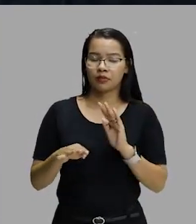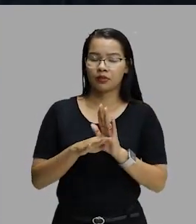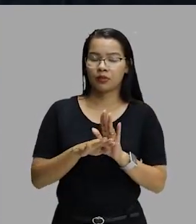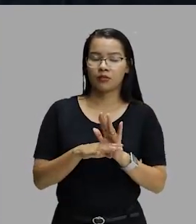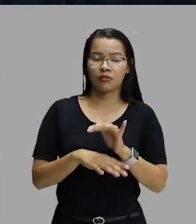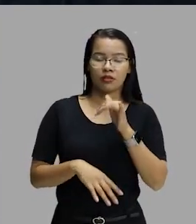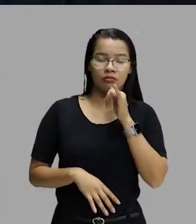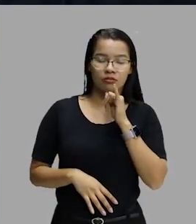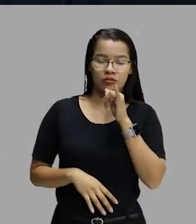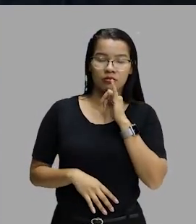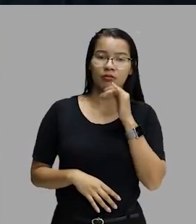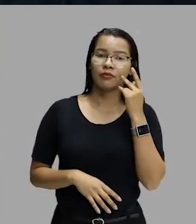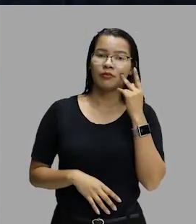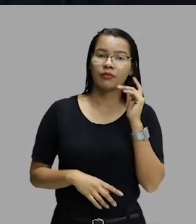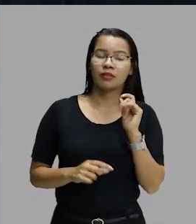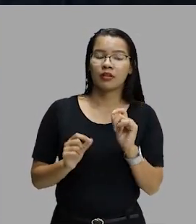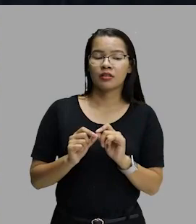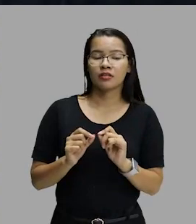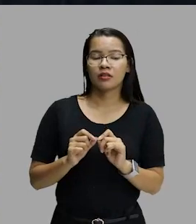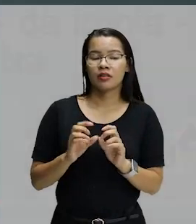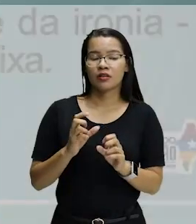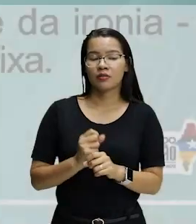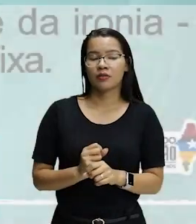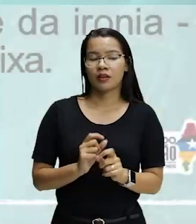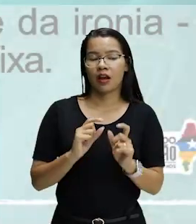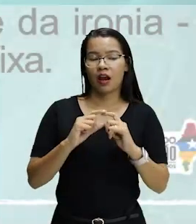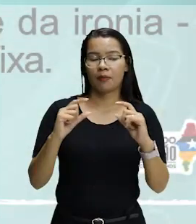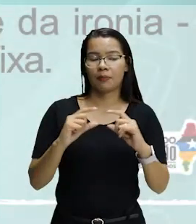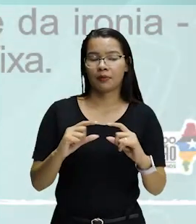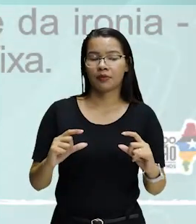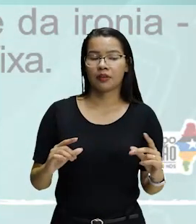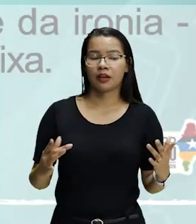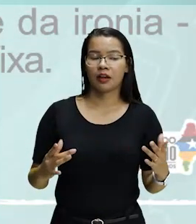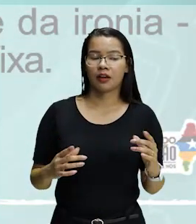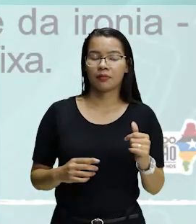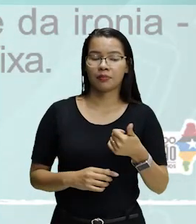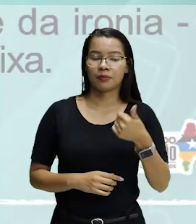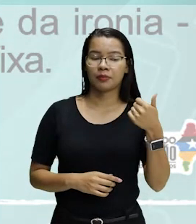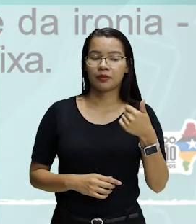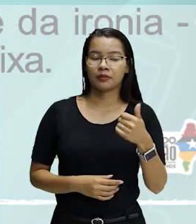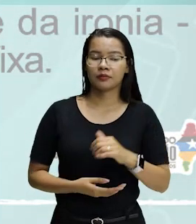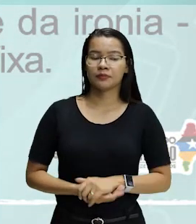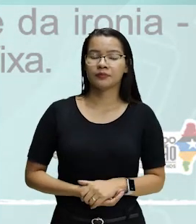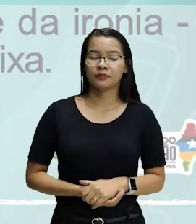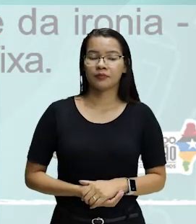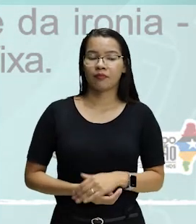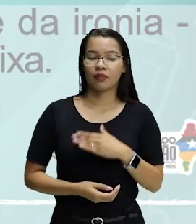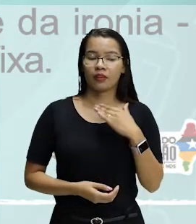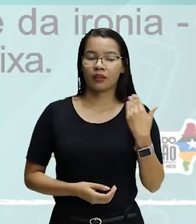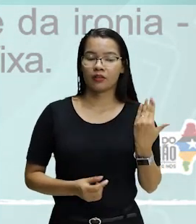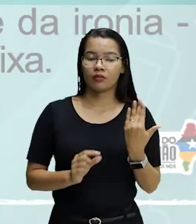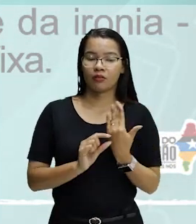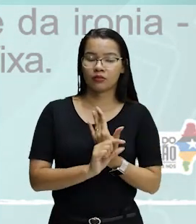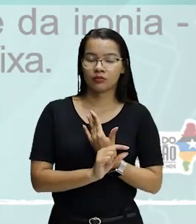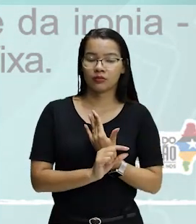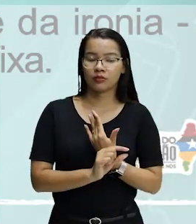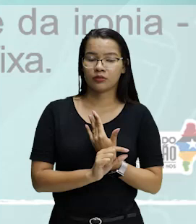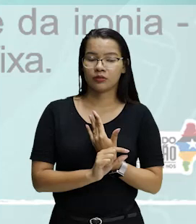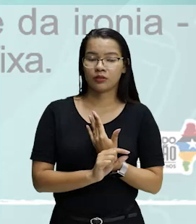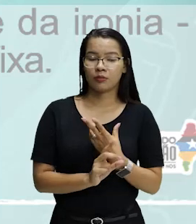um exemplo fazendo o resumo dos capítulos. Capítulo 1. Óbito do autor.